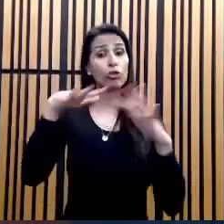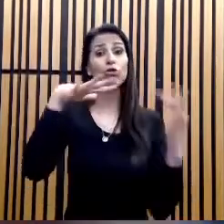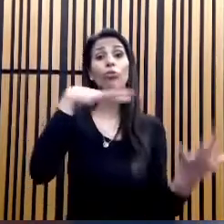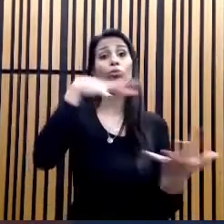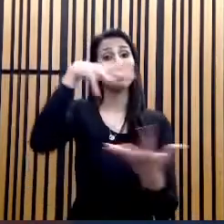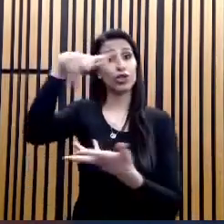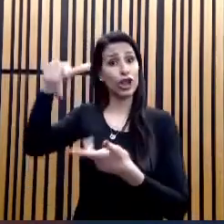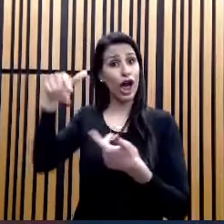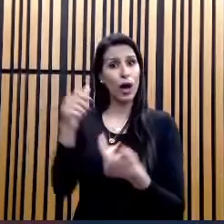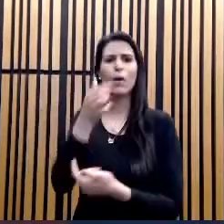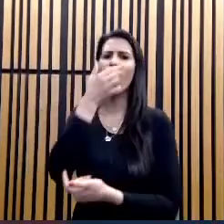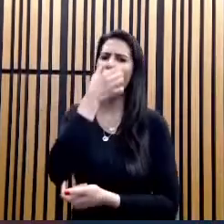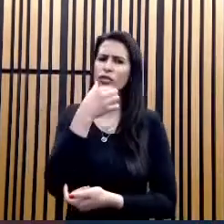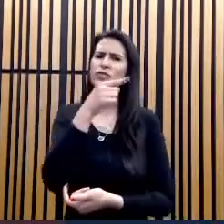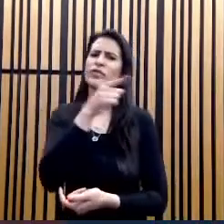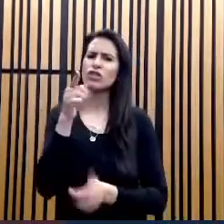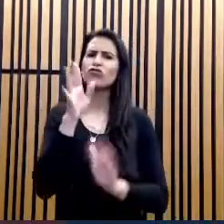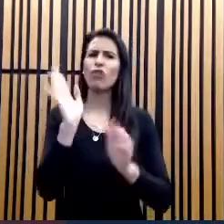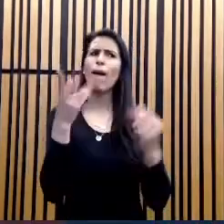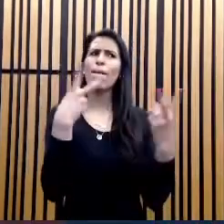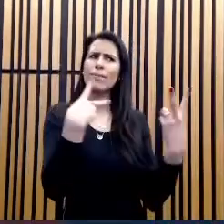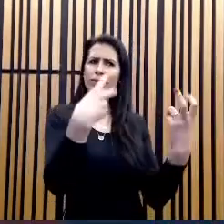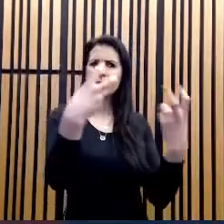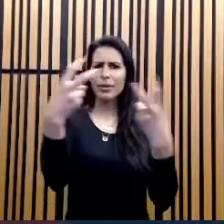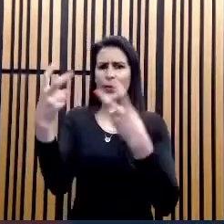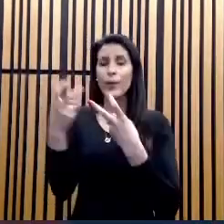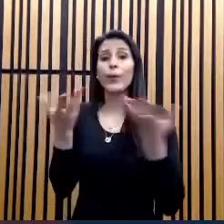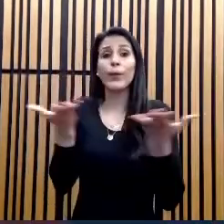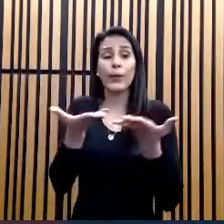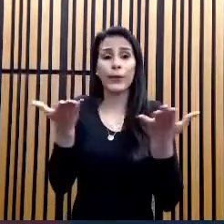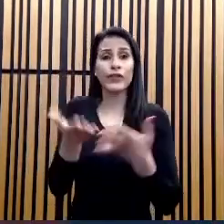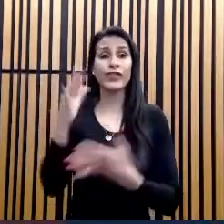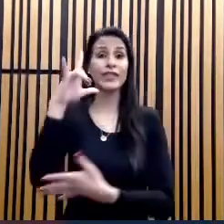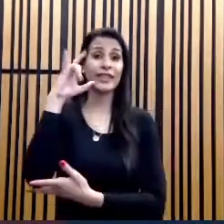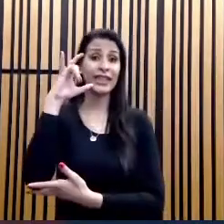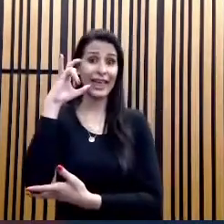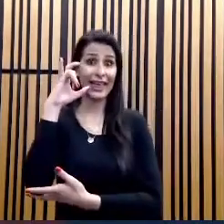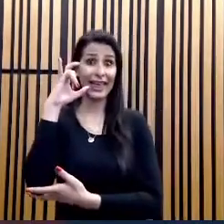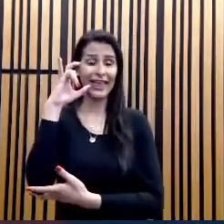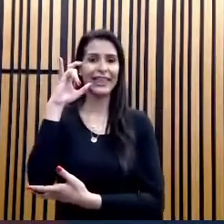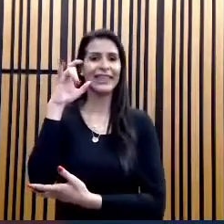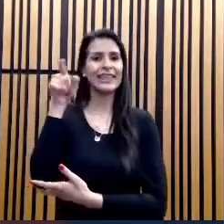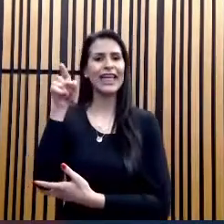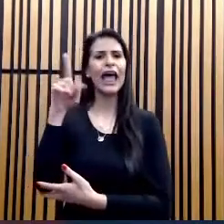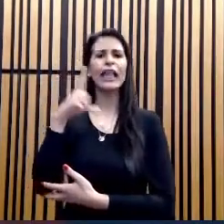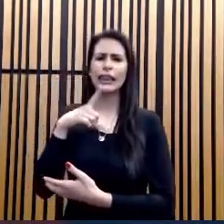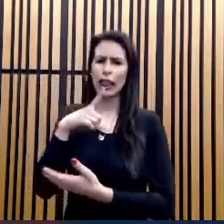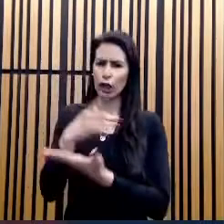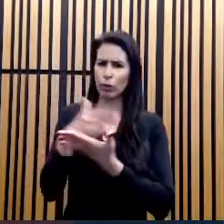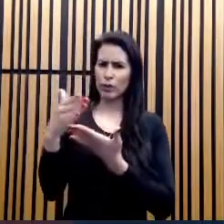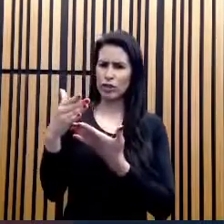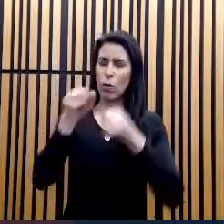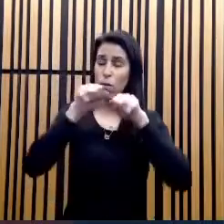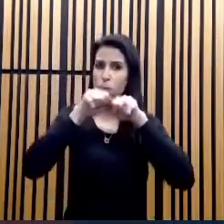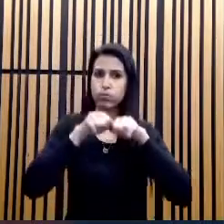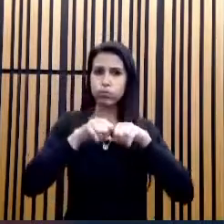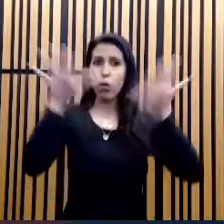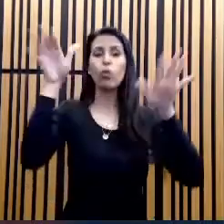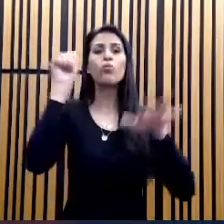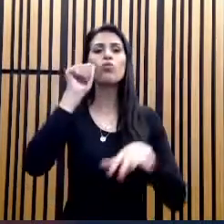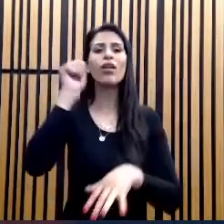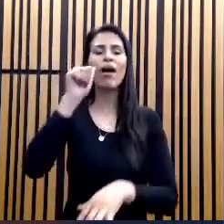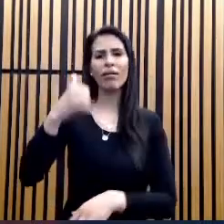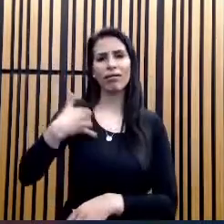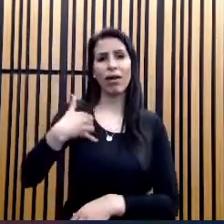vocês devem estar percebendo isso. Hoje no Instagram acontece um boom de mulheres de 45 mais.